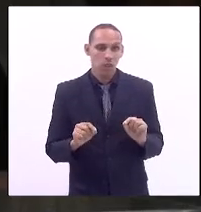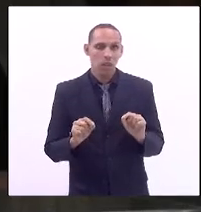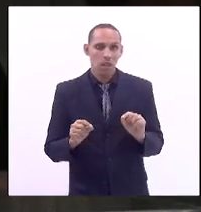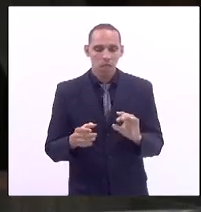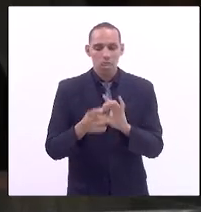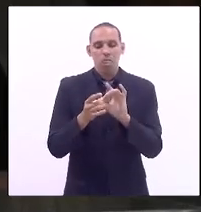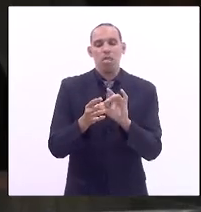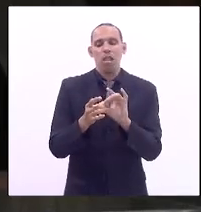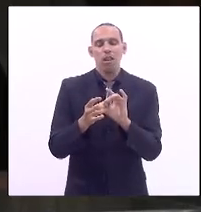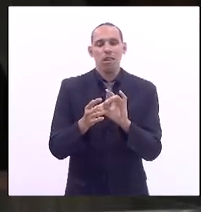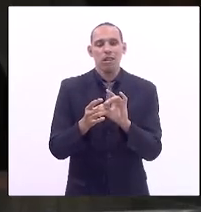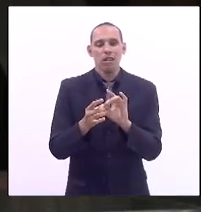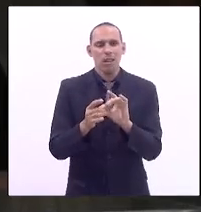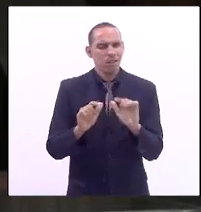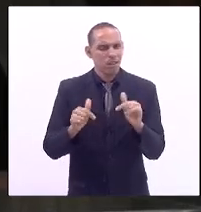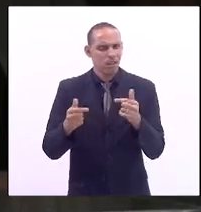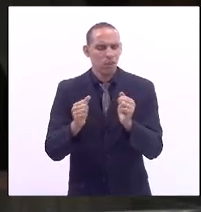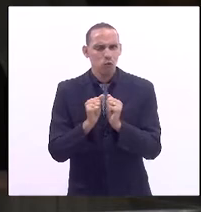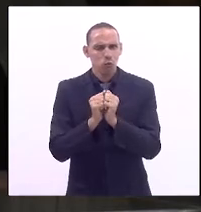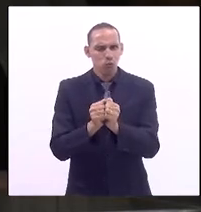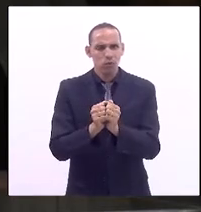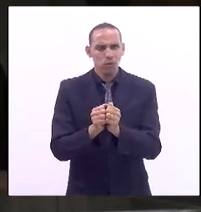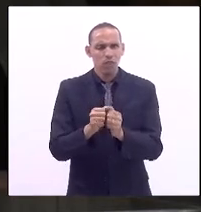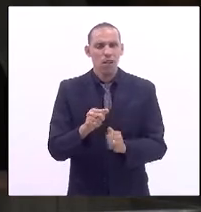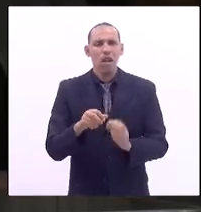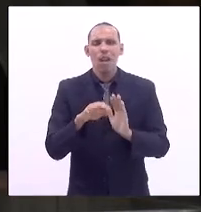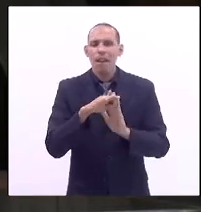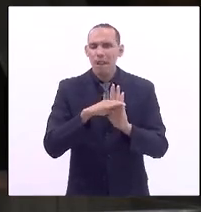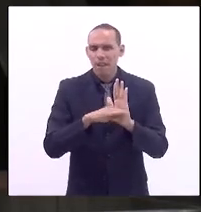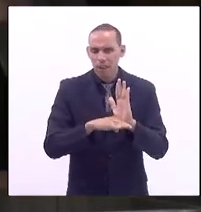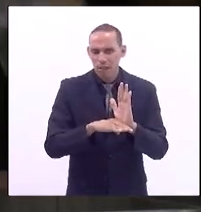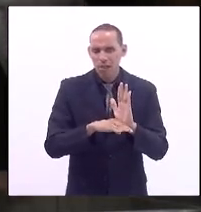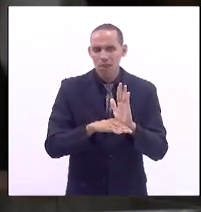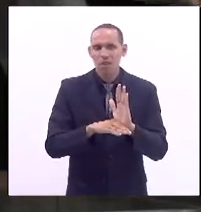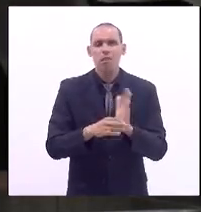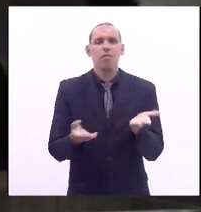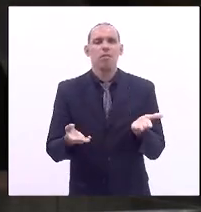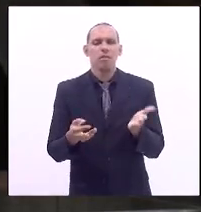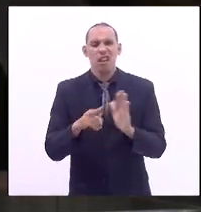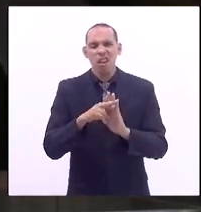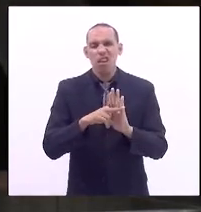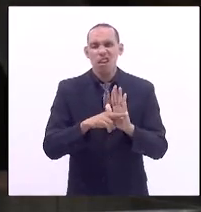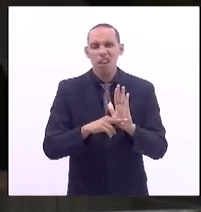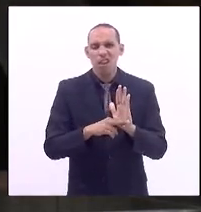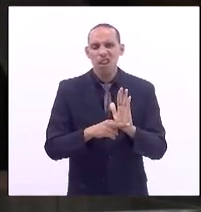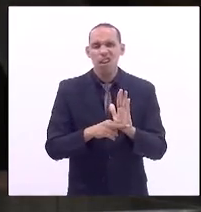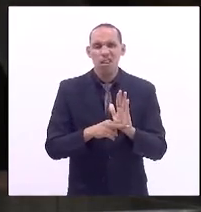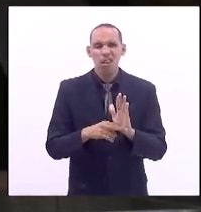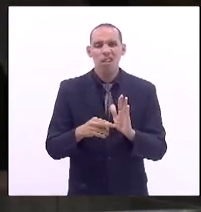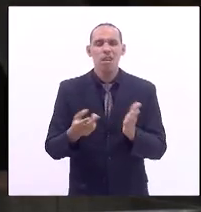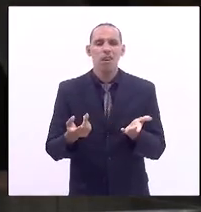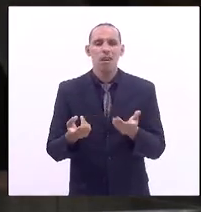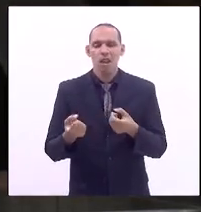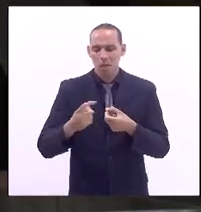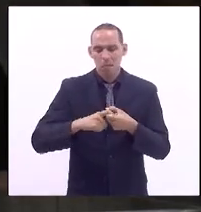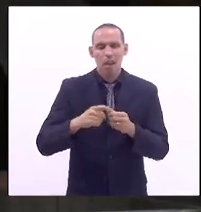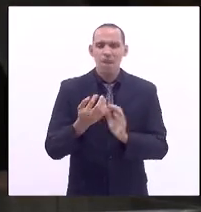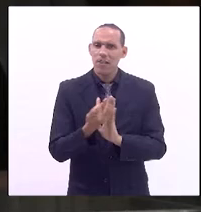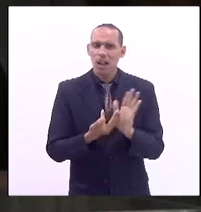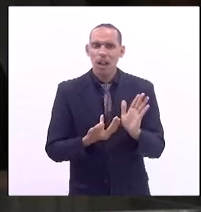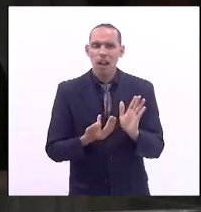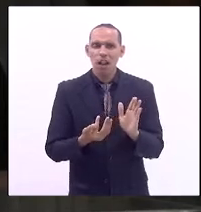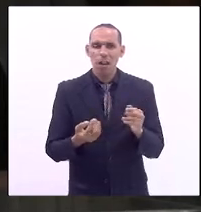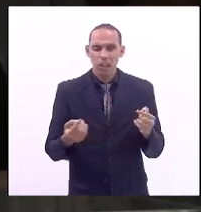o regime de recuperação fiscal não se sustenta isso não faz parte do debate o deputado Carlos minc por exemplo gente